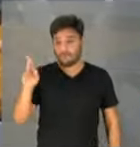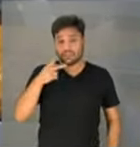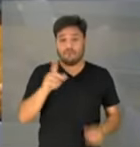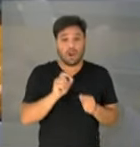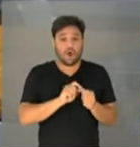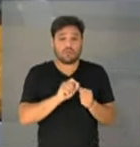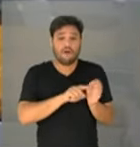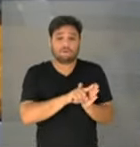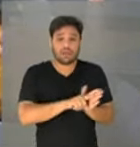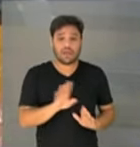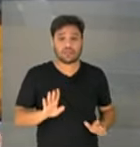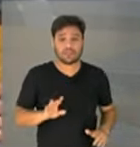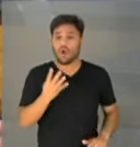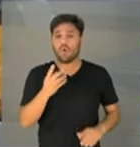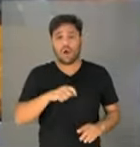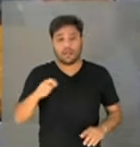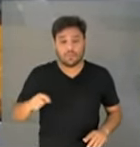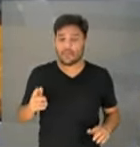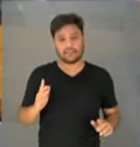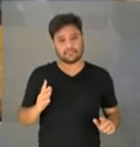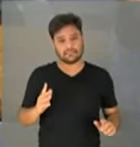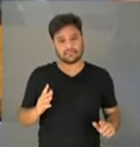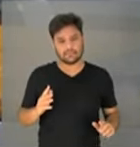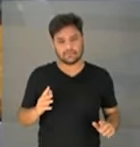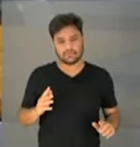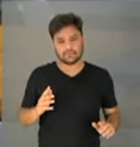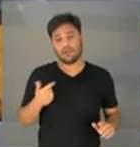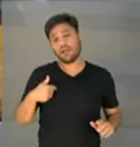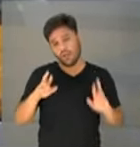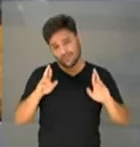faz. Foram quatro meses e meio. Só isso. Eu espero atenciosamente.